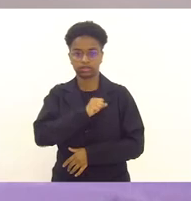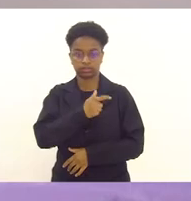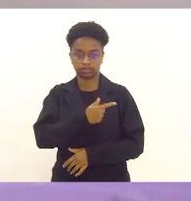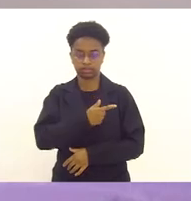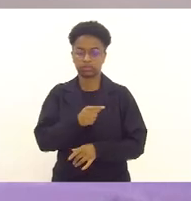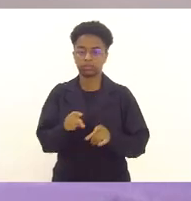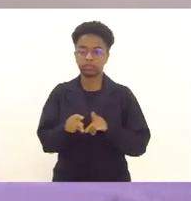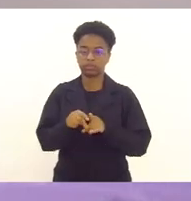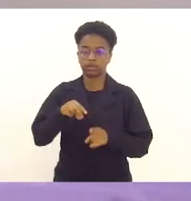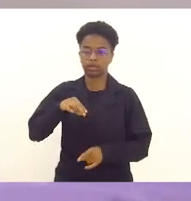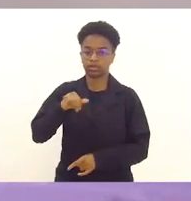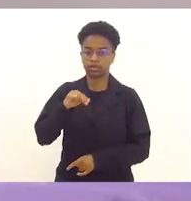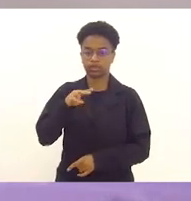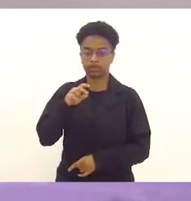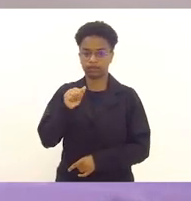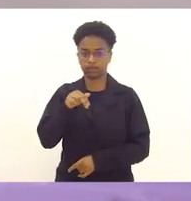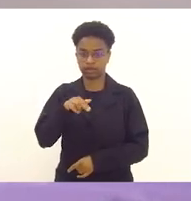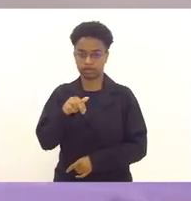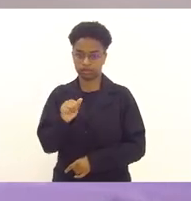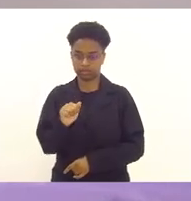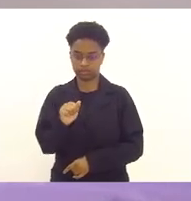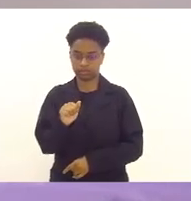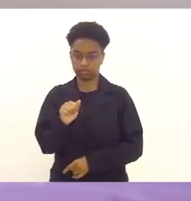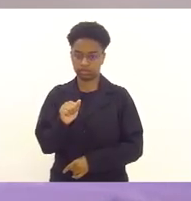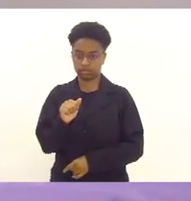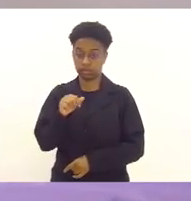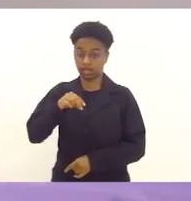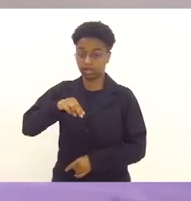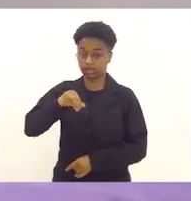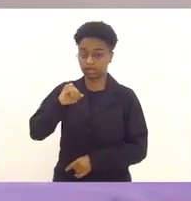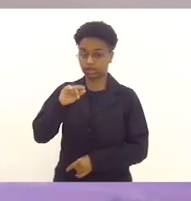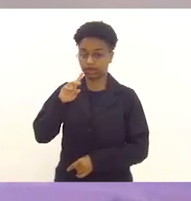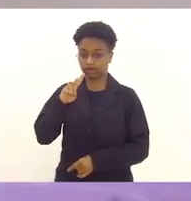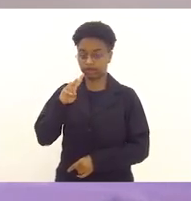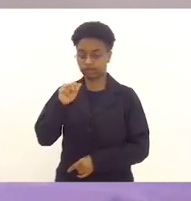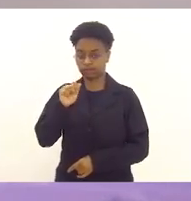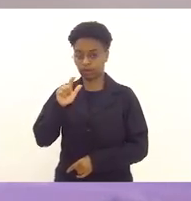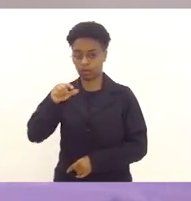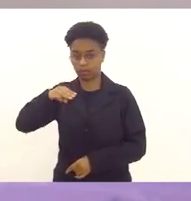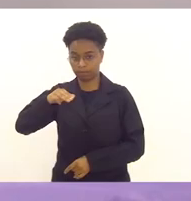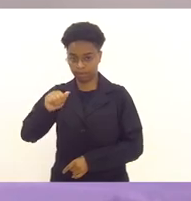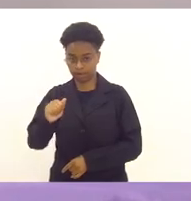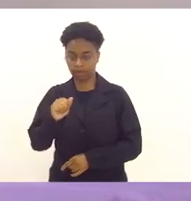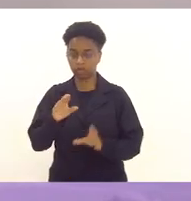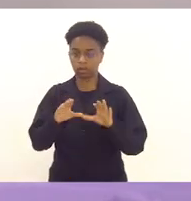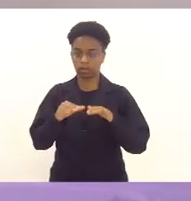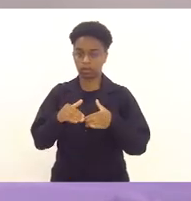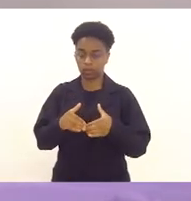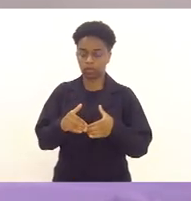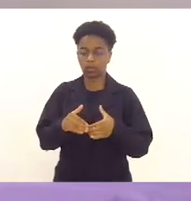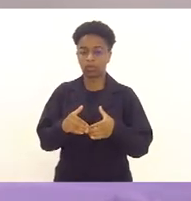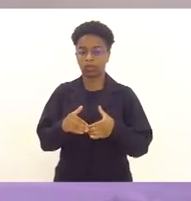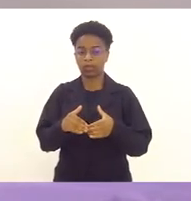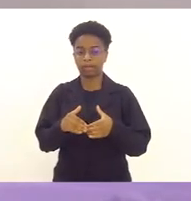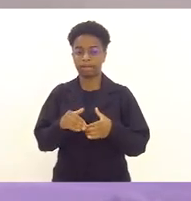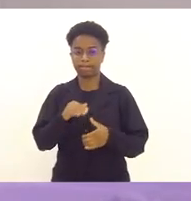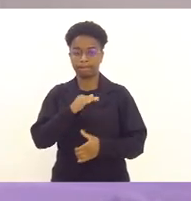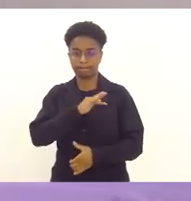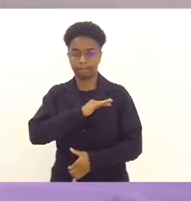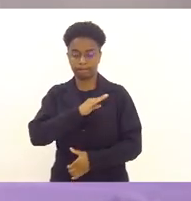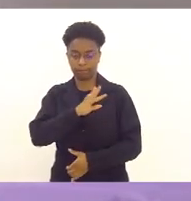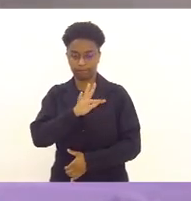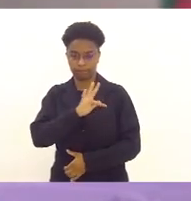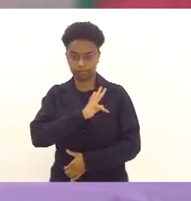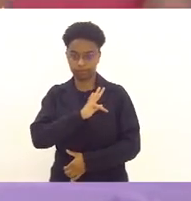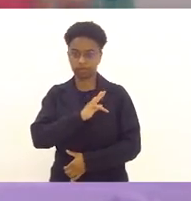Nilvana Nirvana nivalma desculpa Cristina do coletivo Minas da Baixada rede